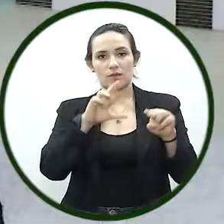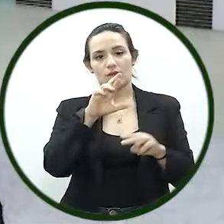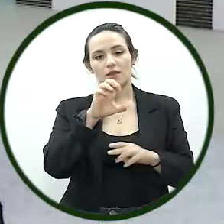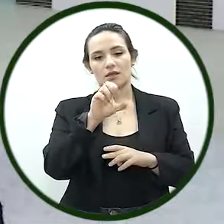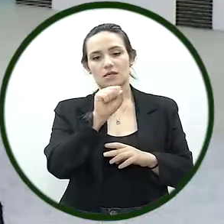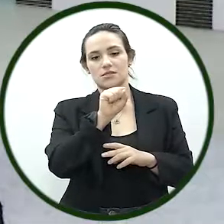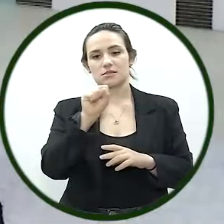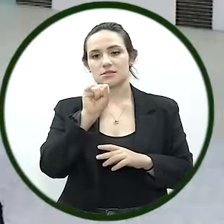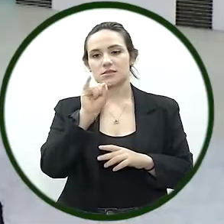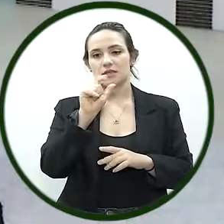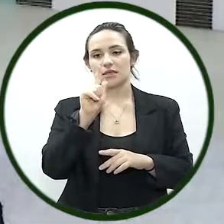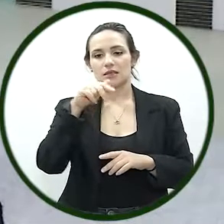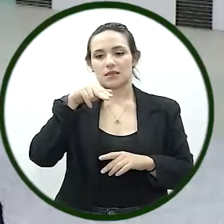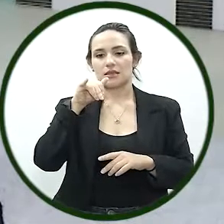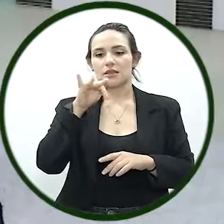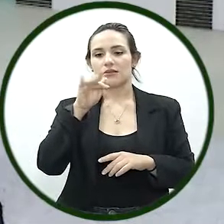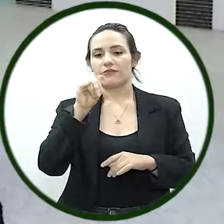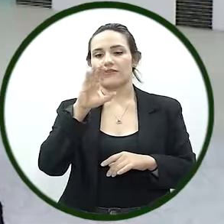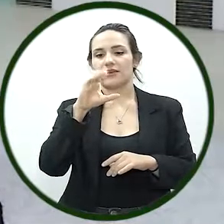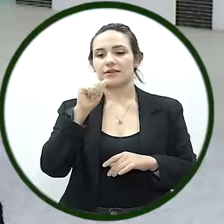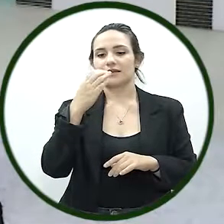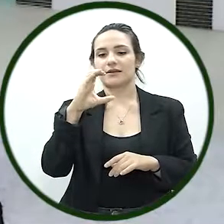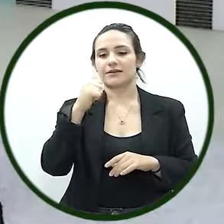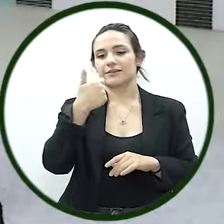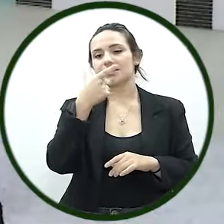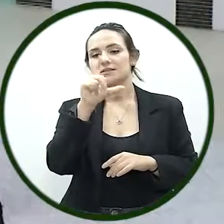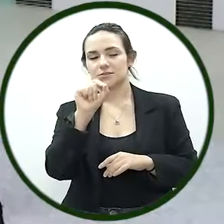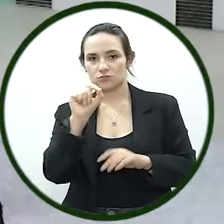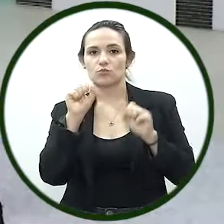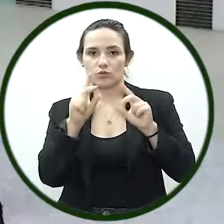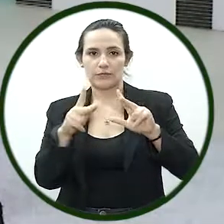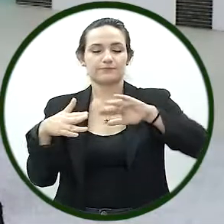Sobre os outros mediadores